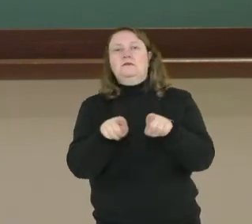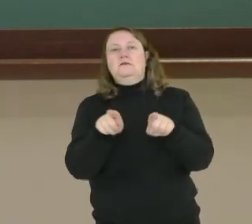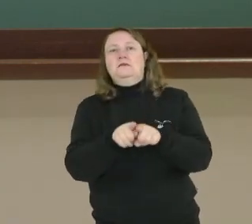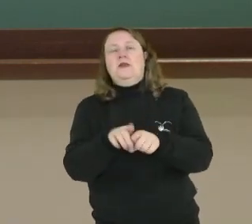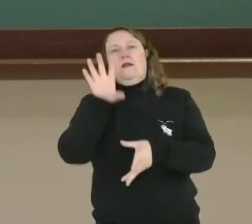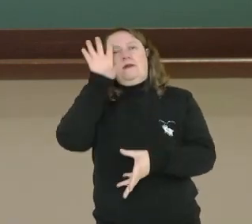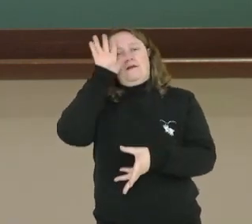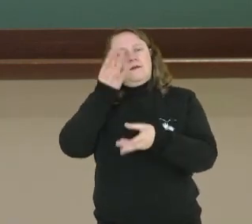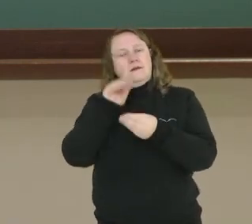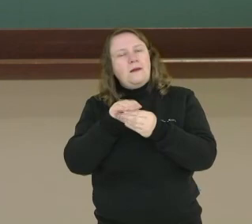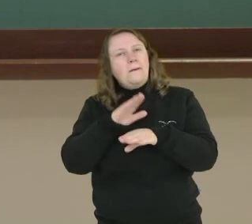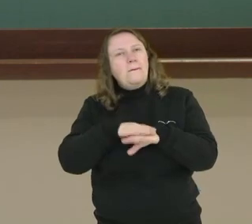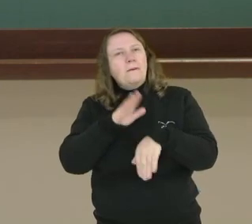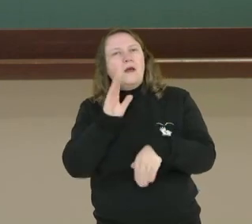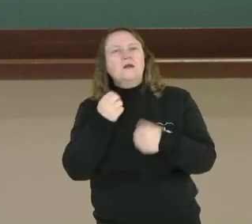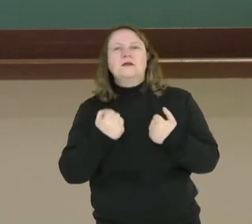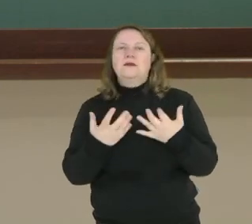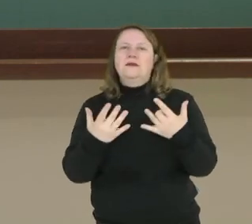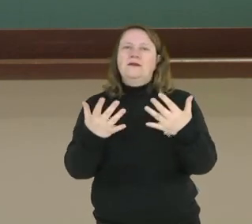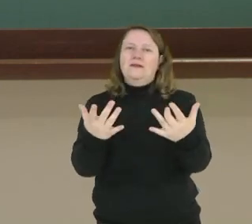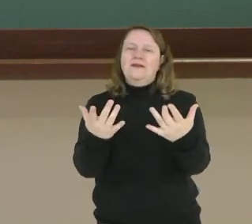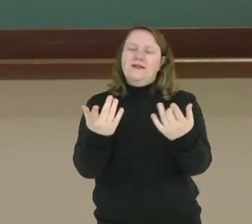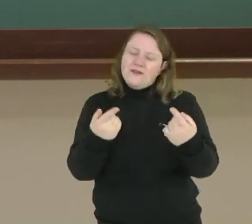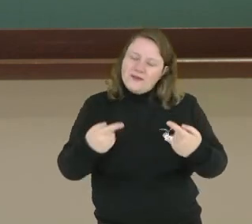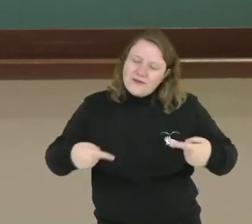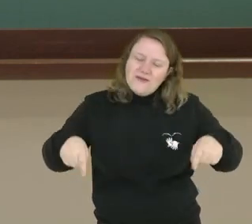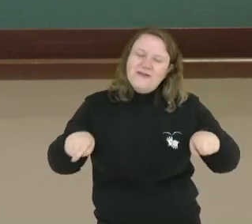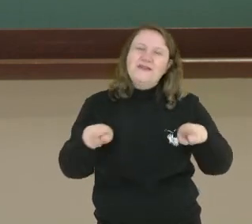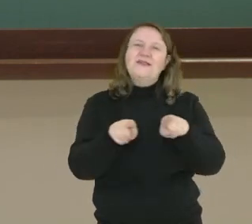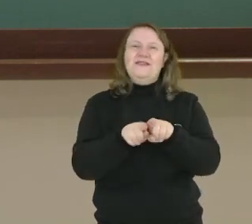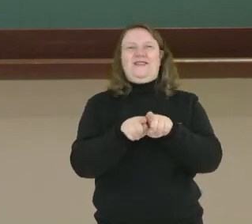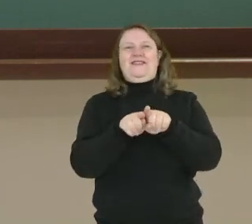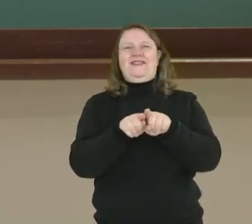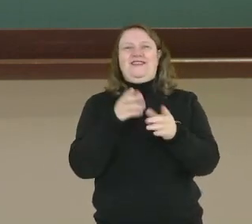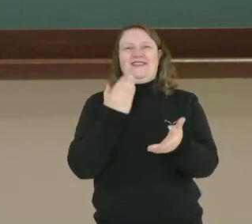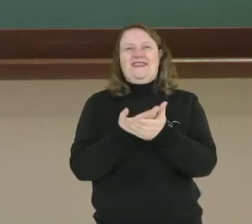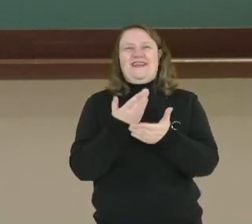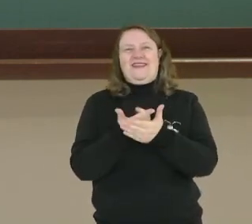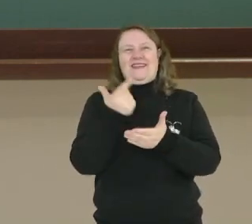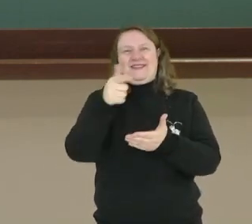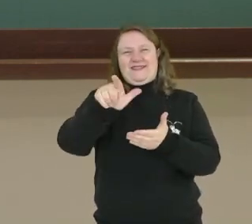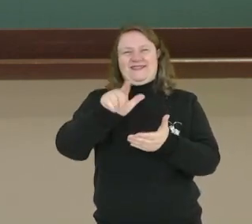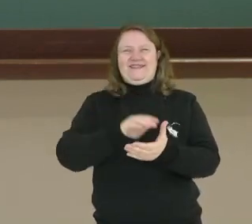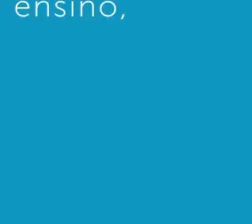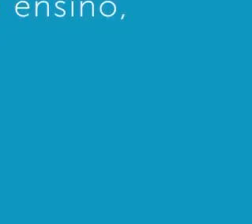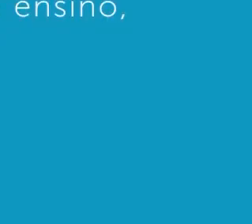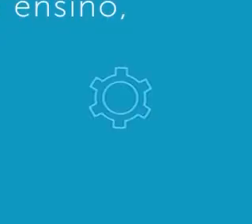vegetação da região sul. Voltamos numa próxima aula com mais geografia. Um abraço a todos e até lá!